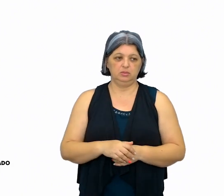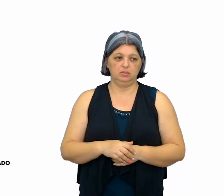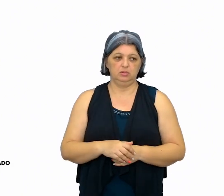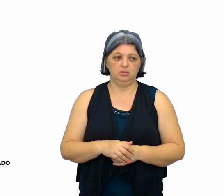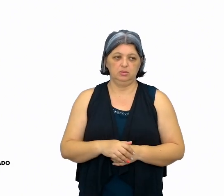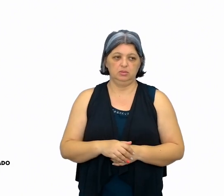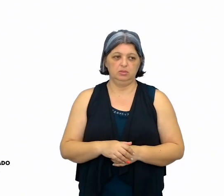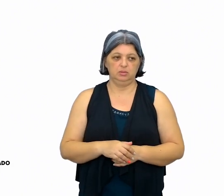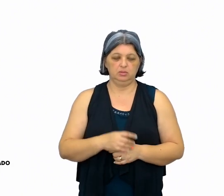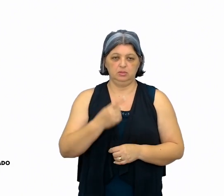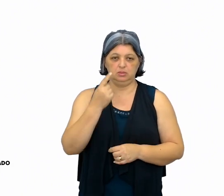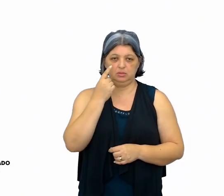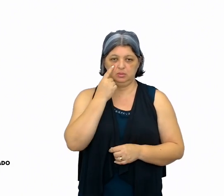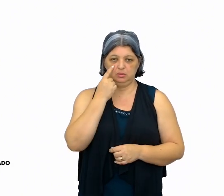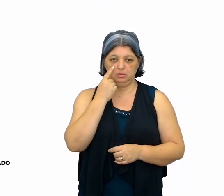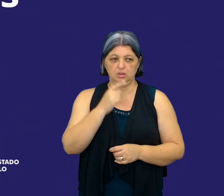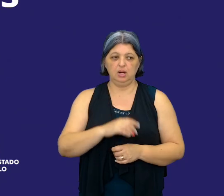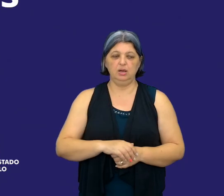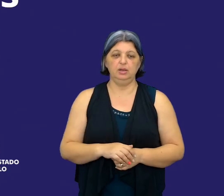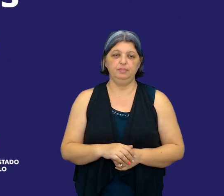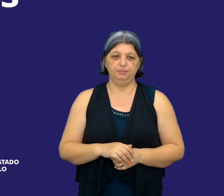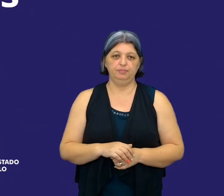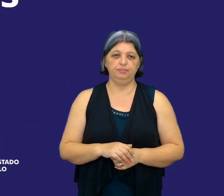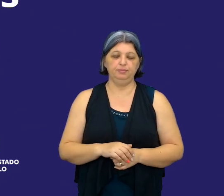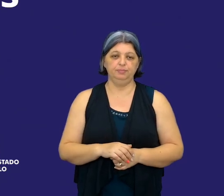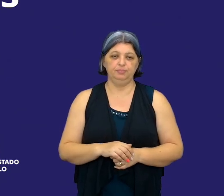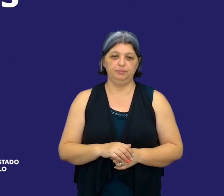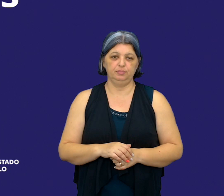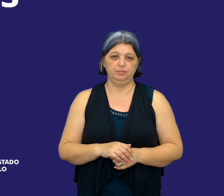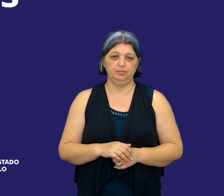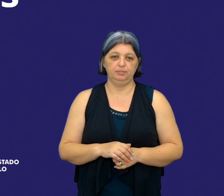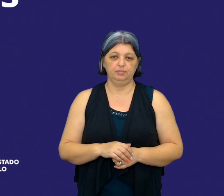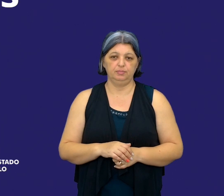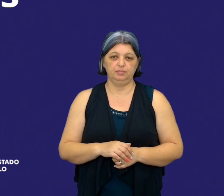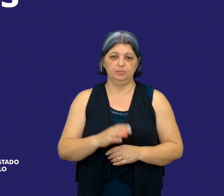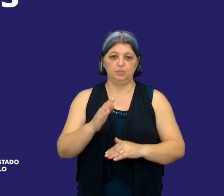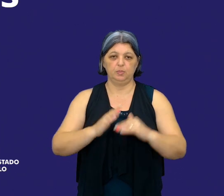habilidades. Vamos lá? Próximo slide, por favor.